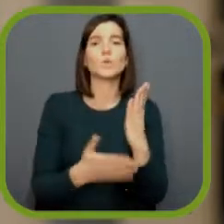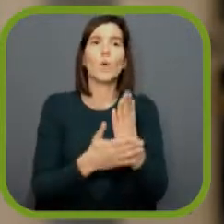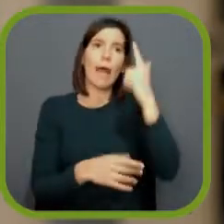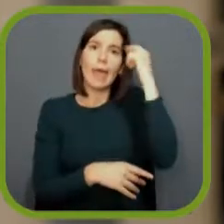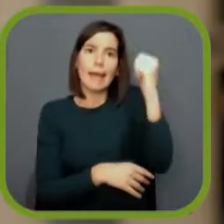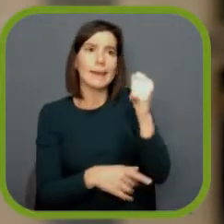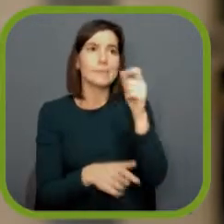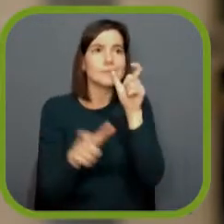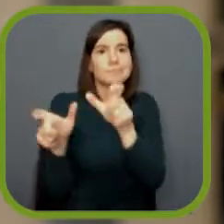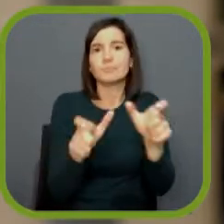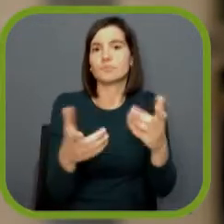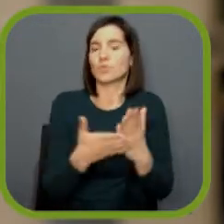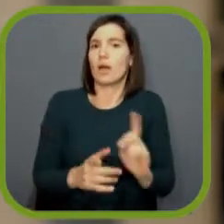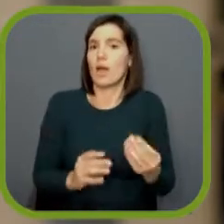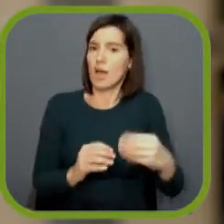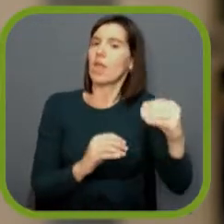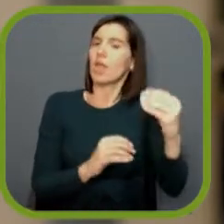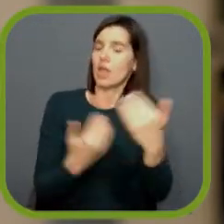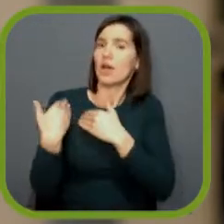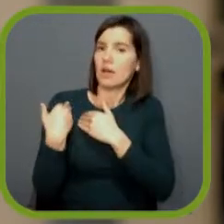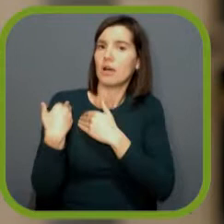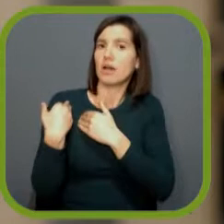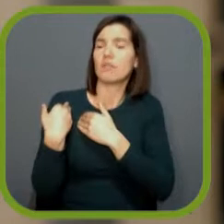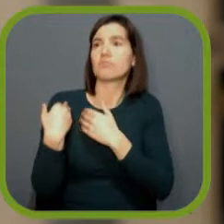contra a criminalidade. Portanto, sendo que